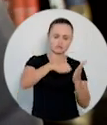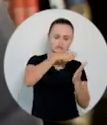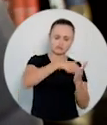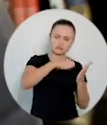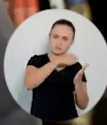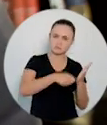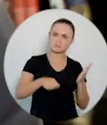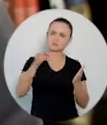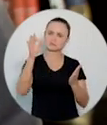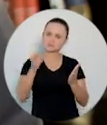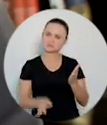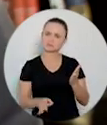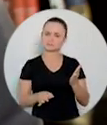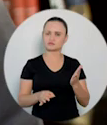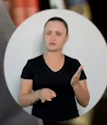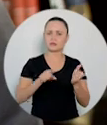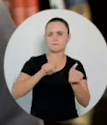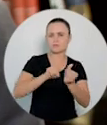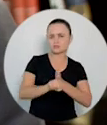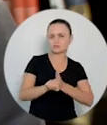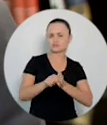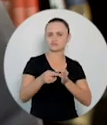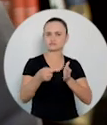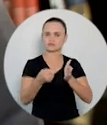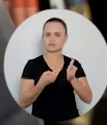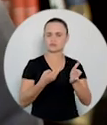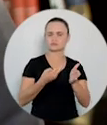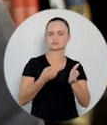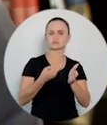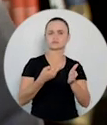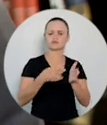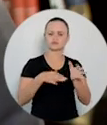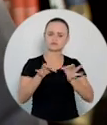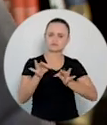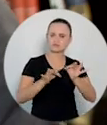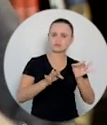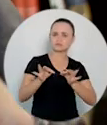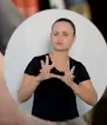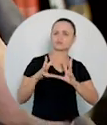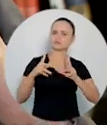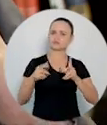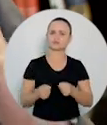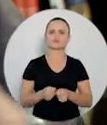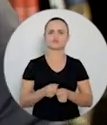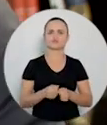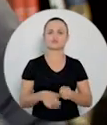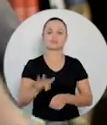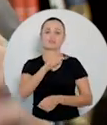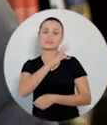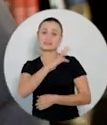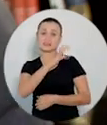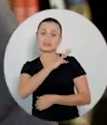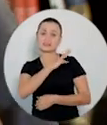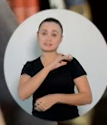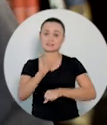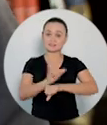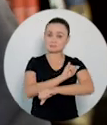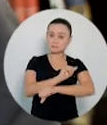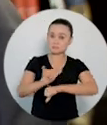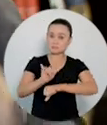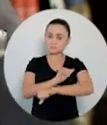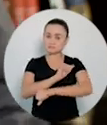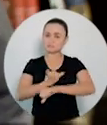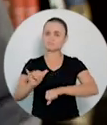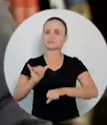correta, uma resolução de questões para treinar que seja inteligente. Tudo isso, eles são técnicas de estudo, estratégias que